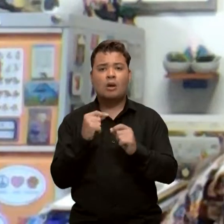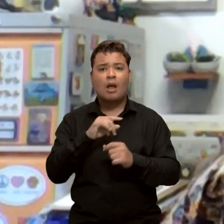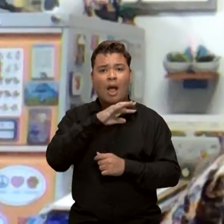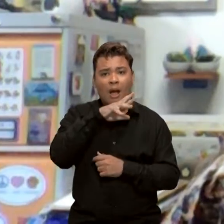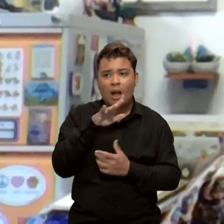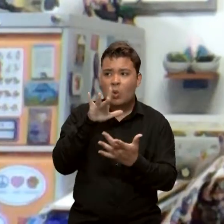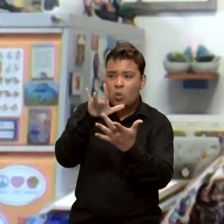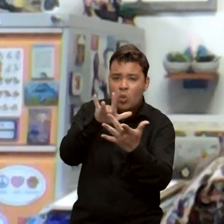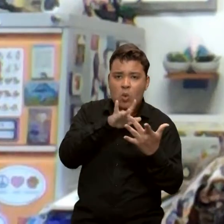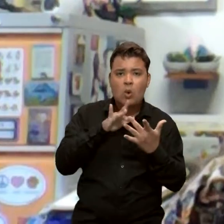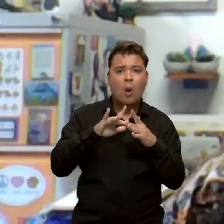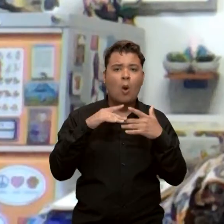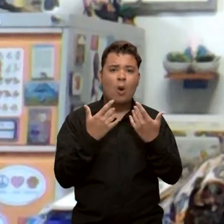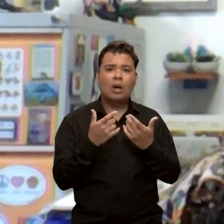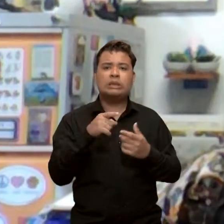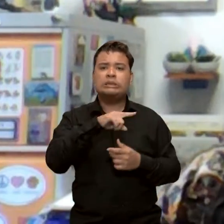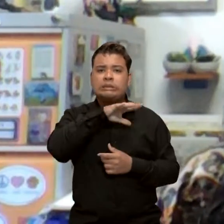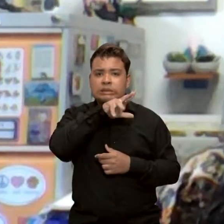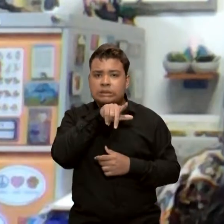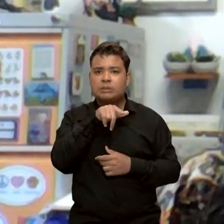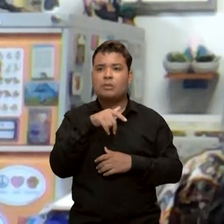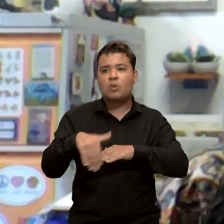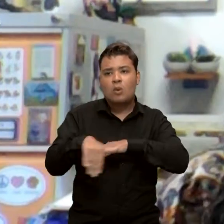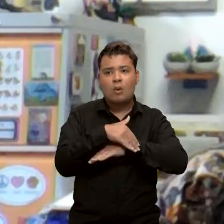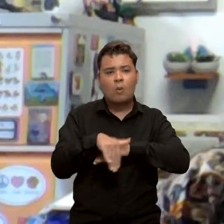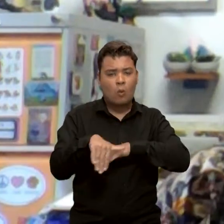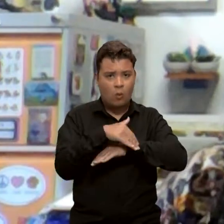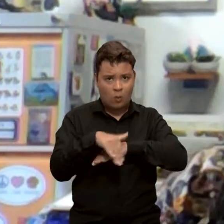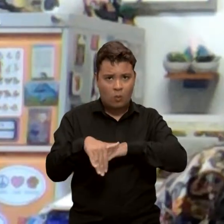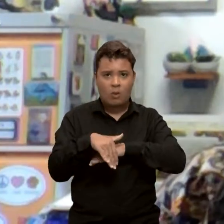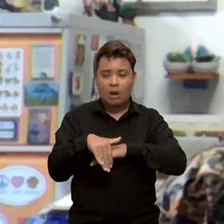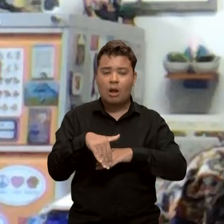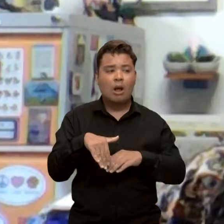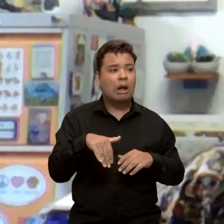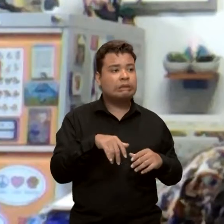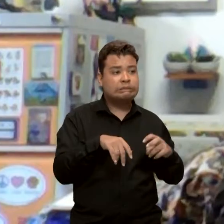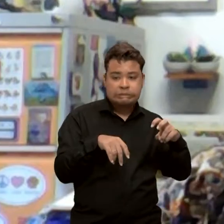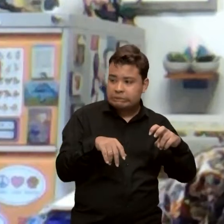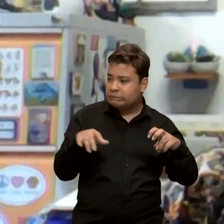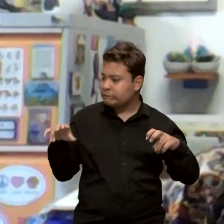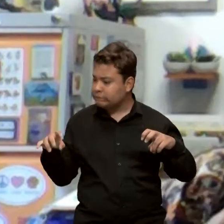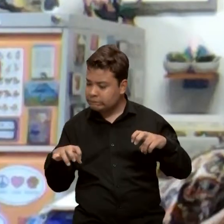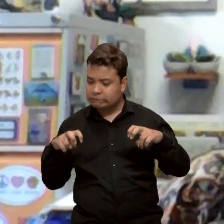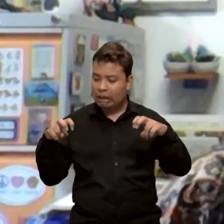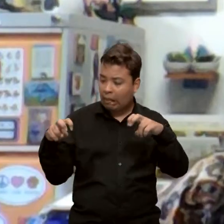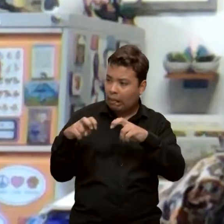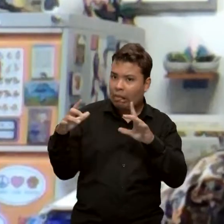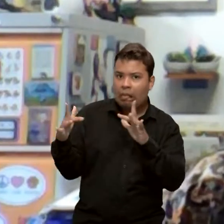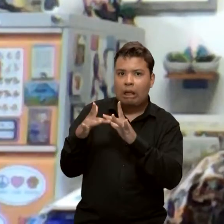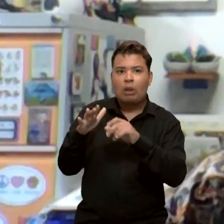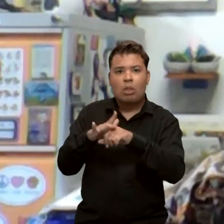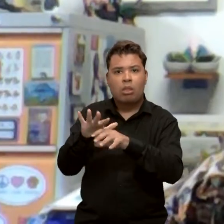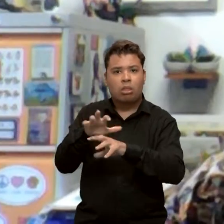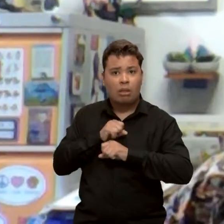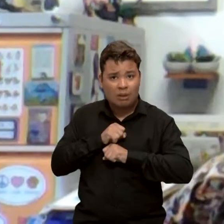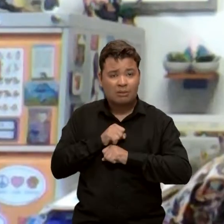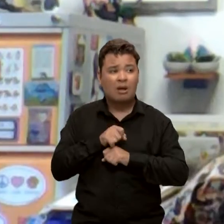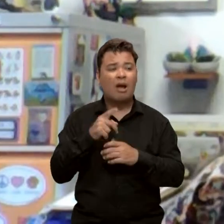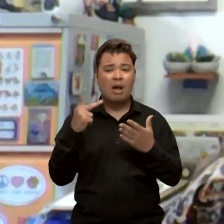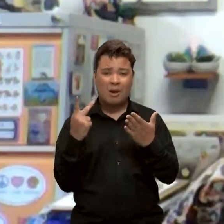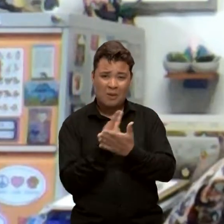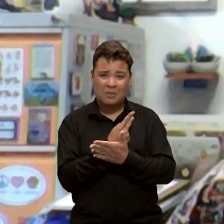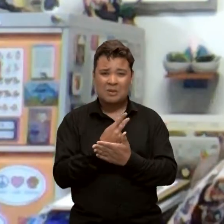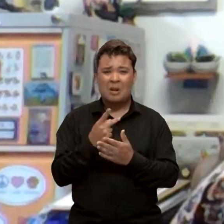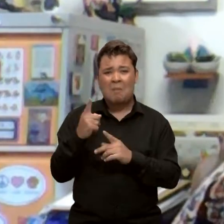ou com esses animais que andam pelas ruas, e o acesso a esses agentes, né, microbianos a nós,